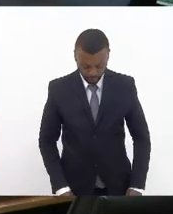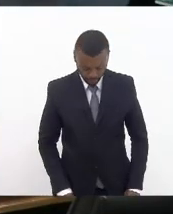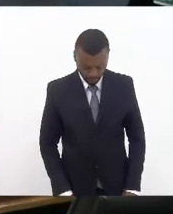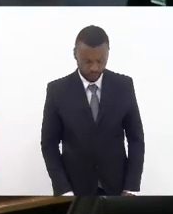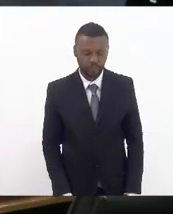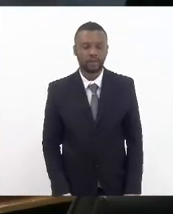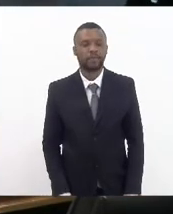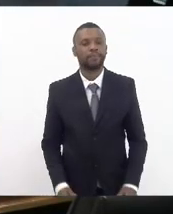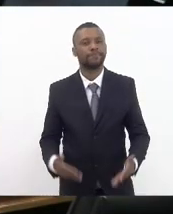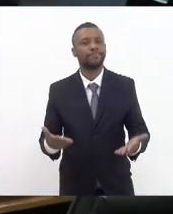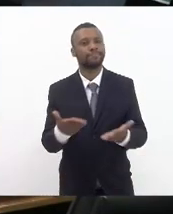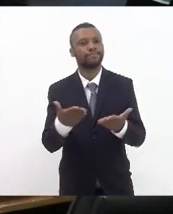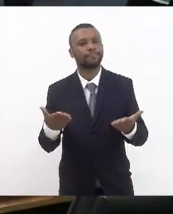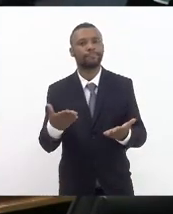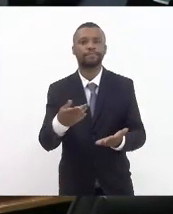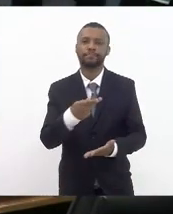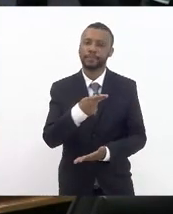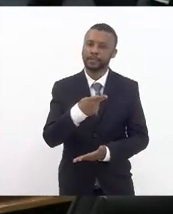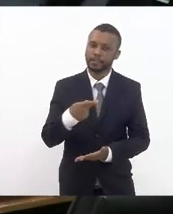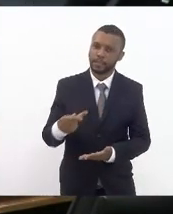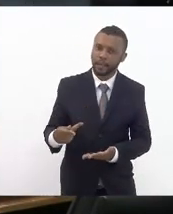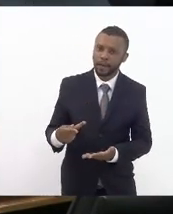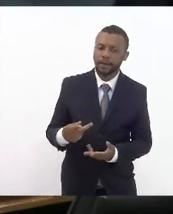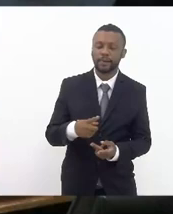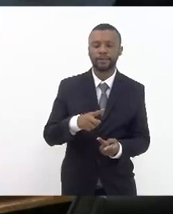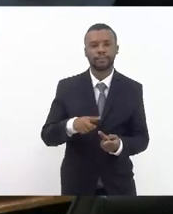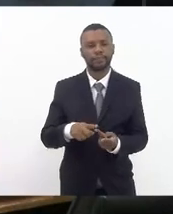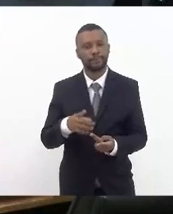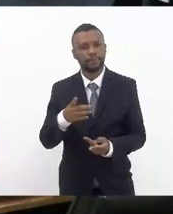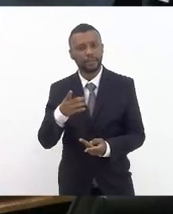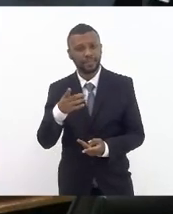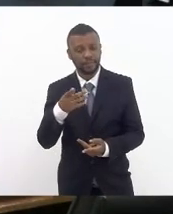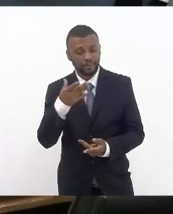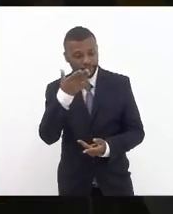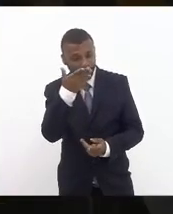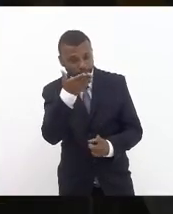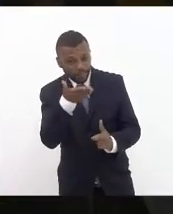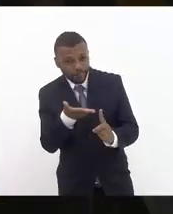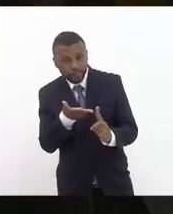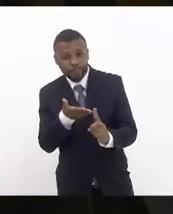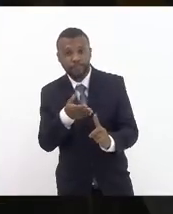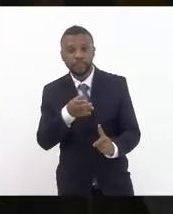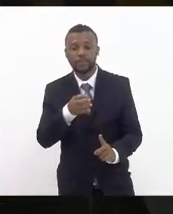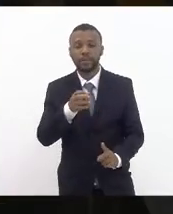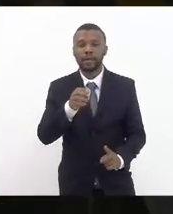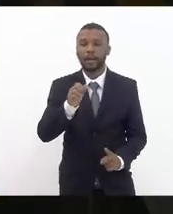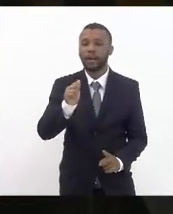Senhor presidente, deputado André Ceciliano,